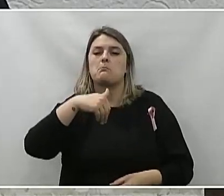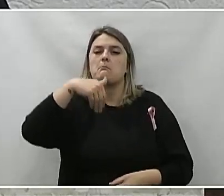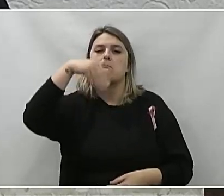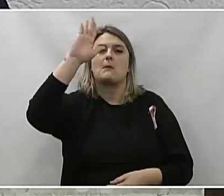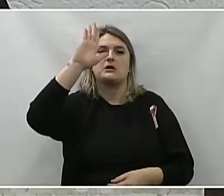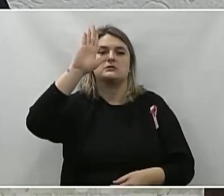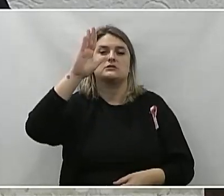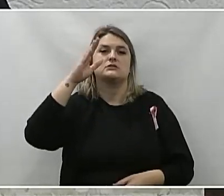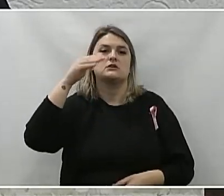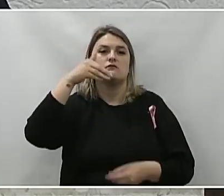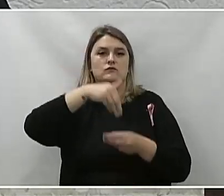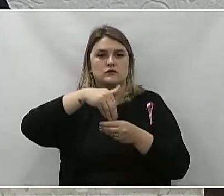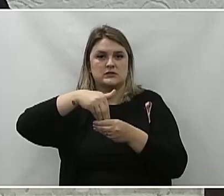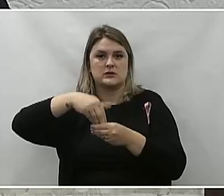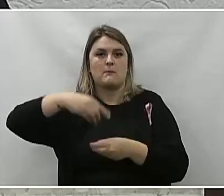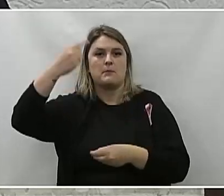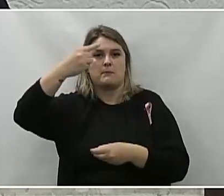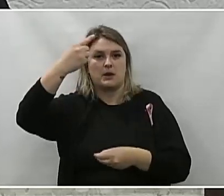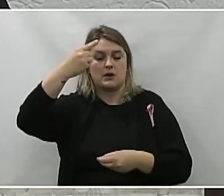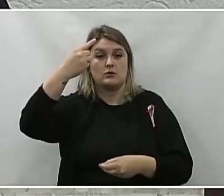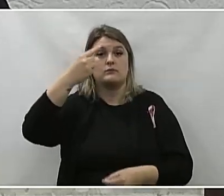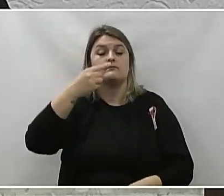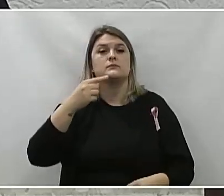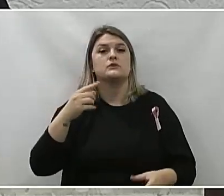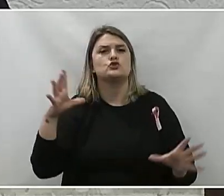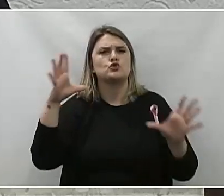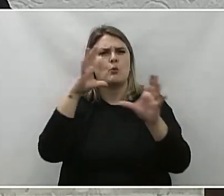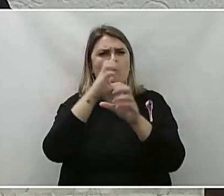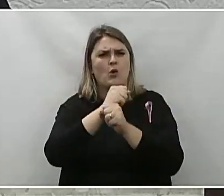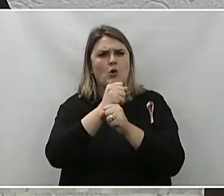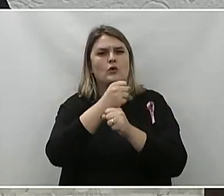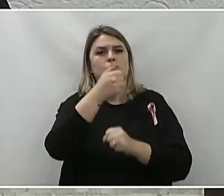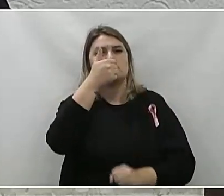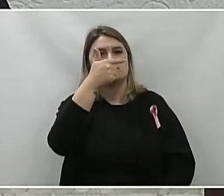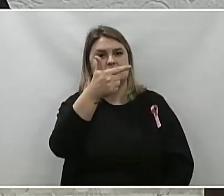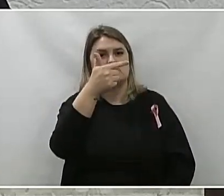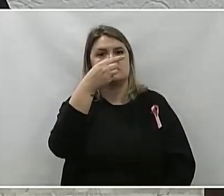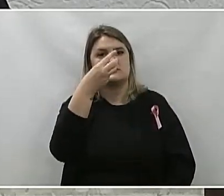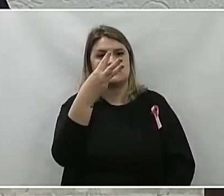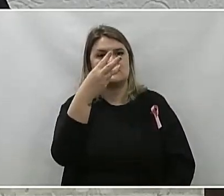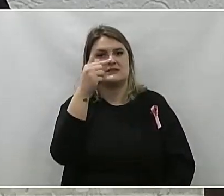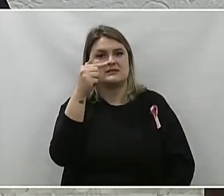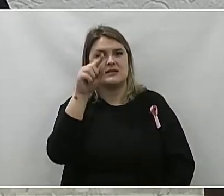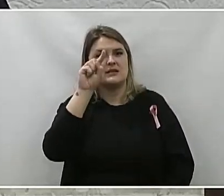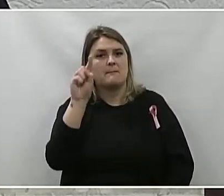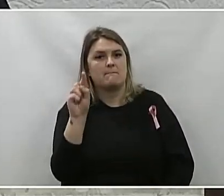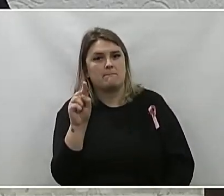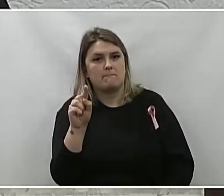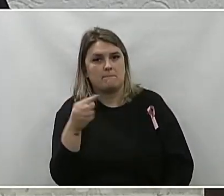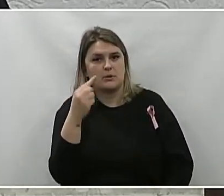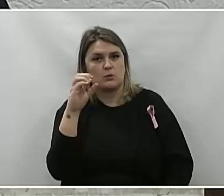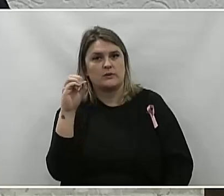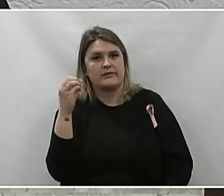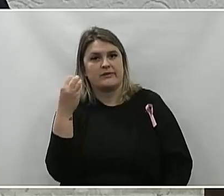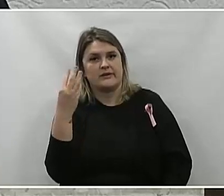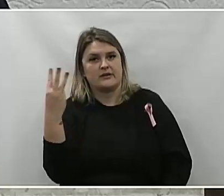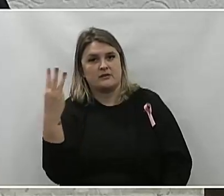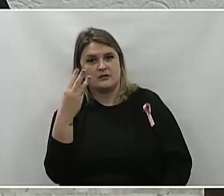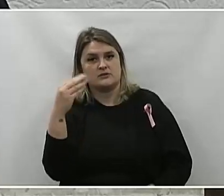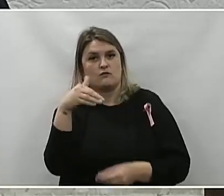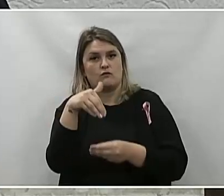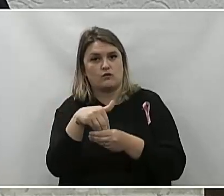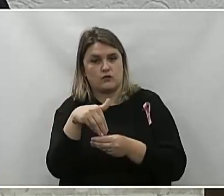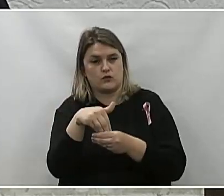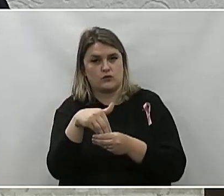eleito na posição primeira com um total de 237 mil e 33